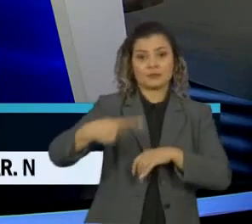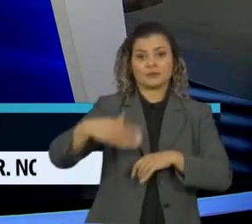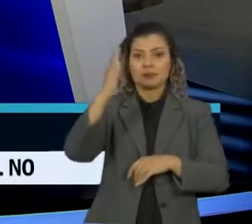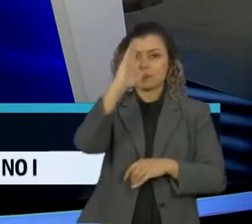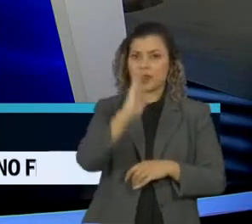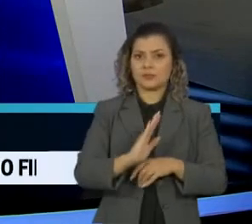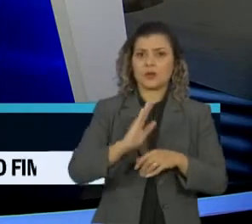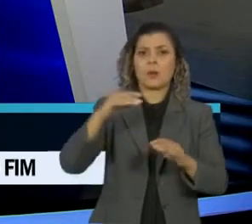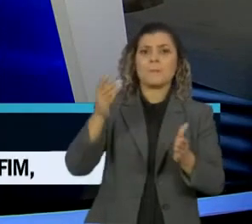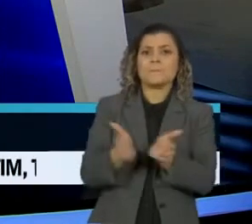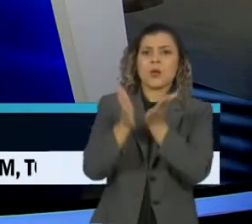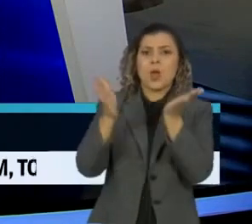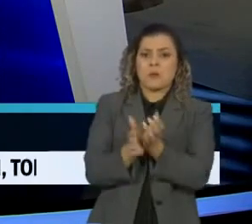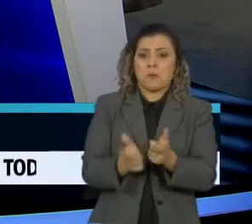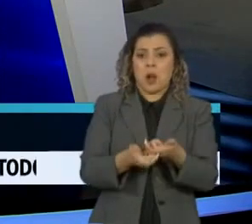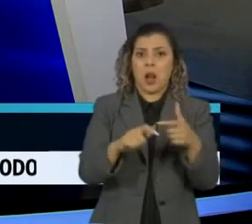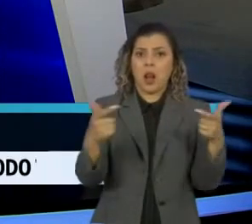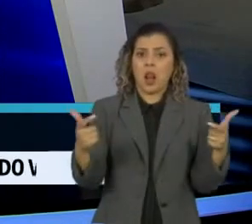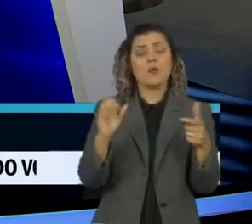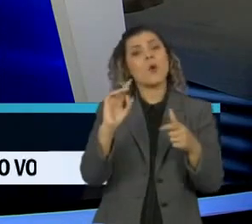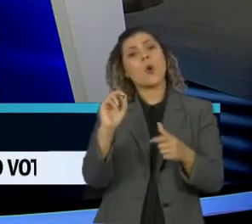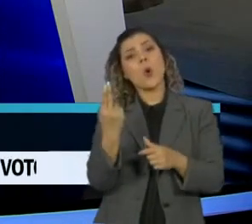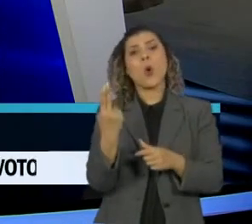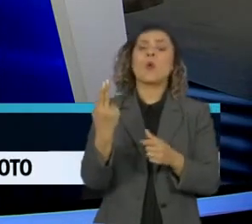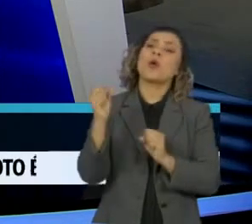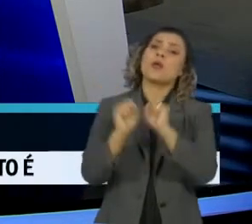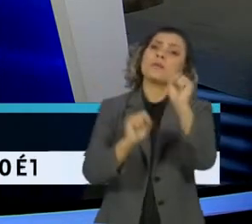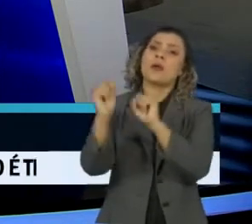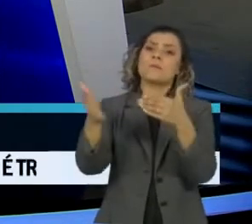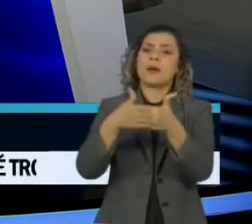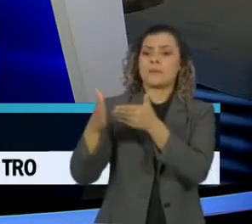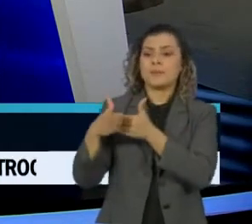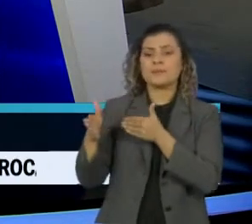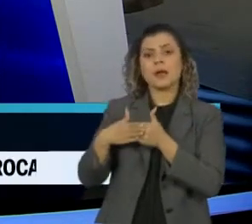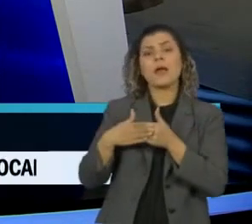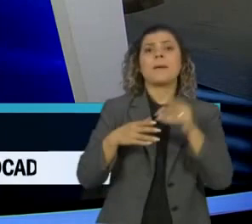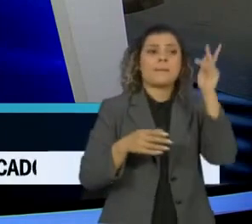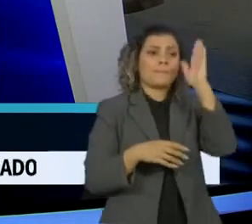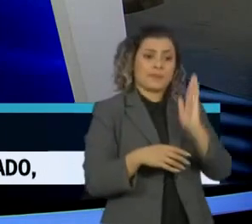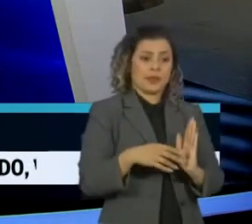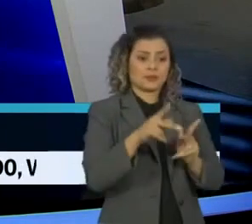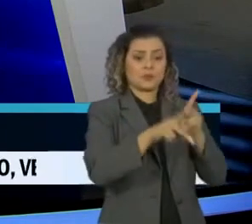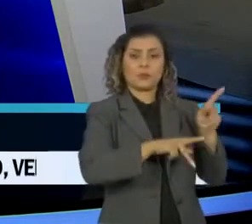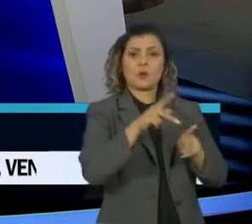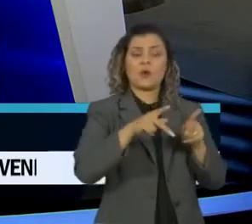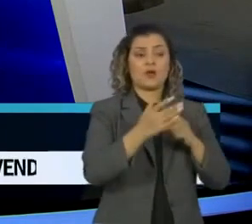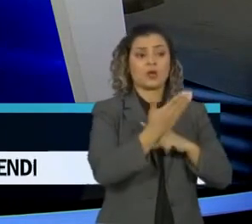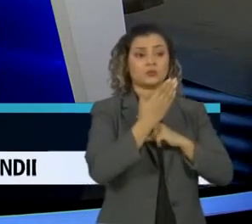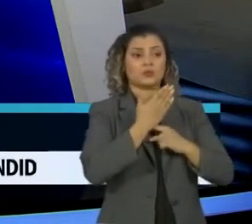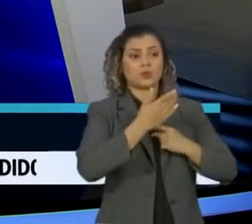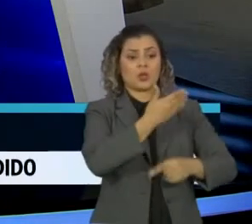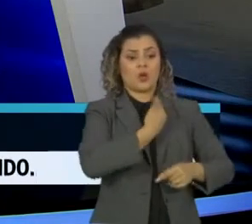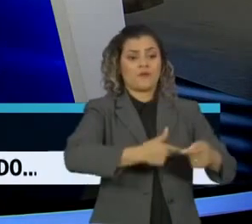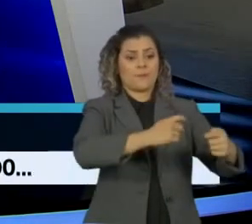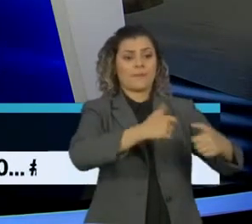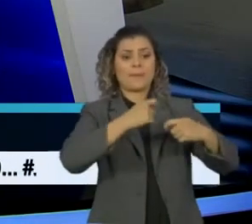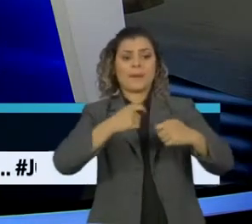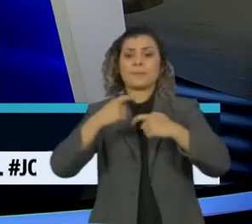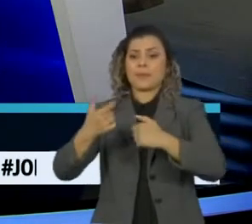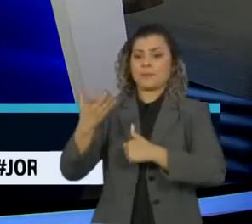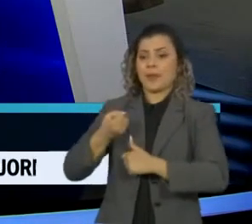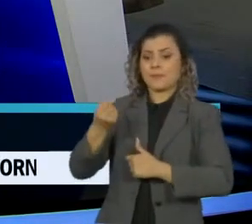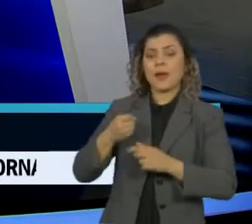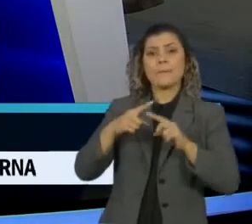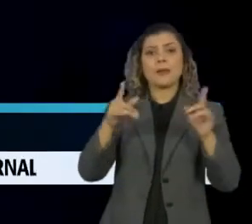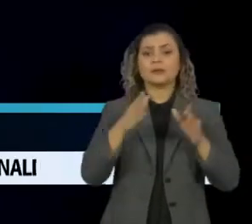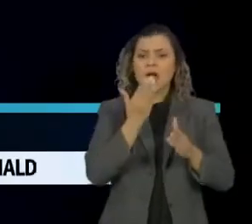pobre, uma boa parte das empresas foram fechadas, o brasileiro está com renda menor ou vivendo com a ajuda do governo. Ainda assim, uma parte da cadeia de